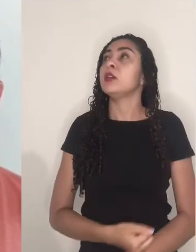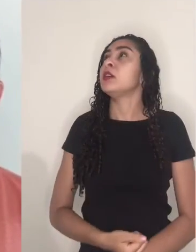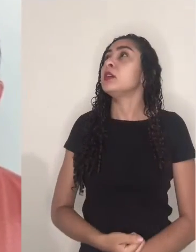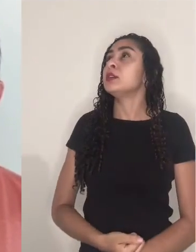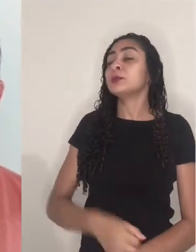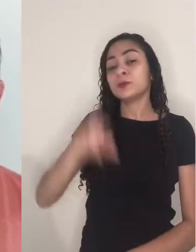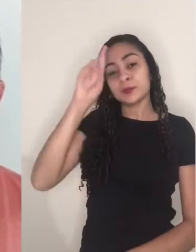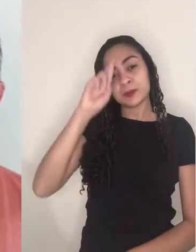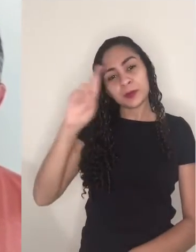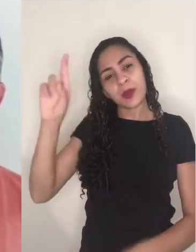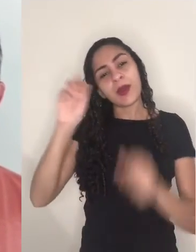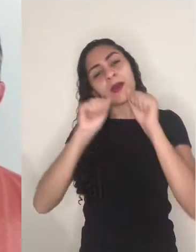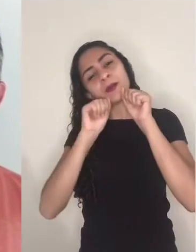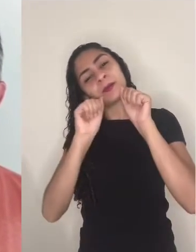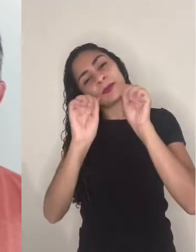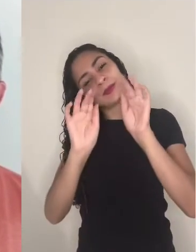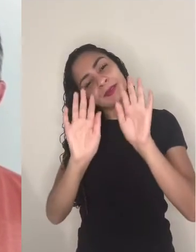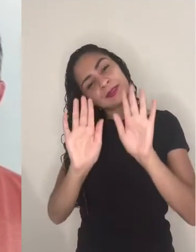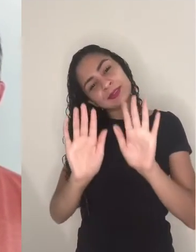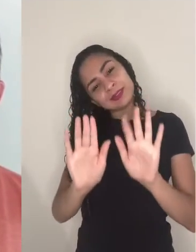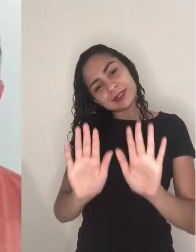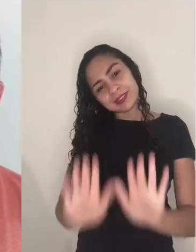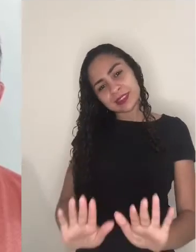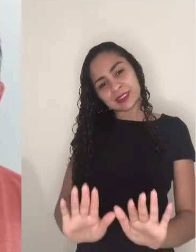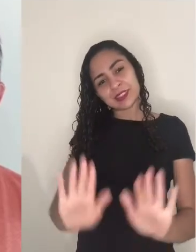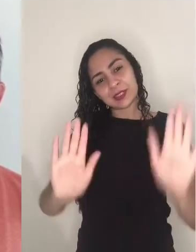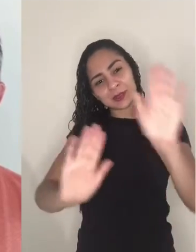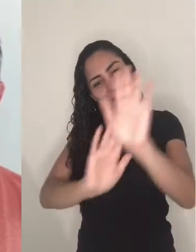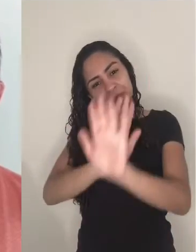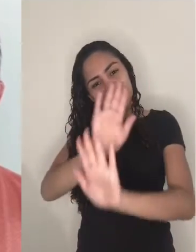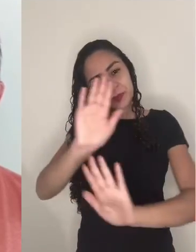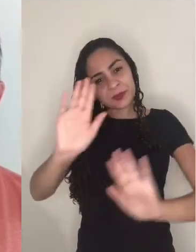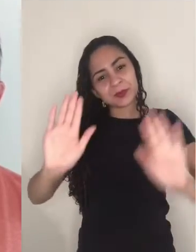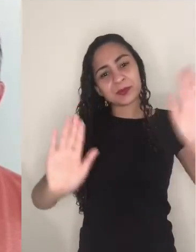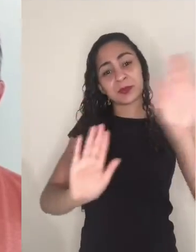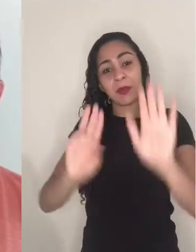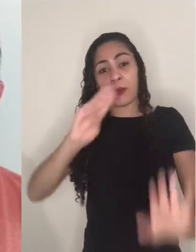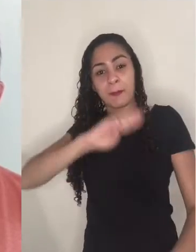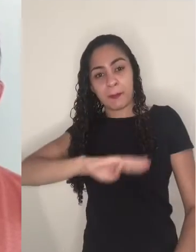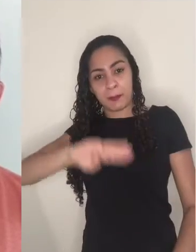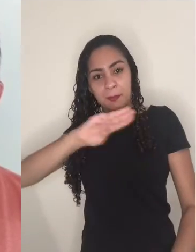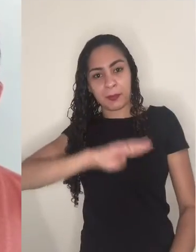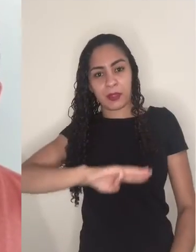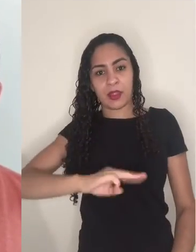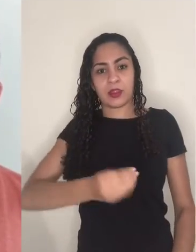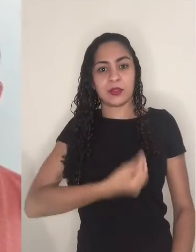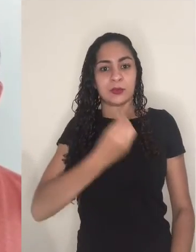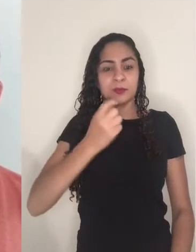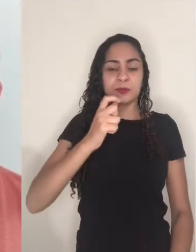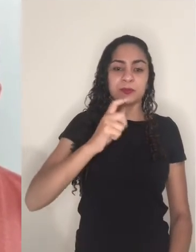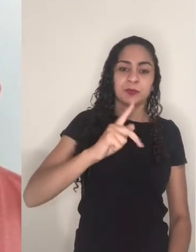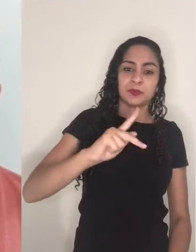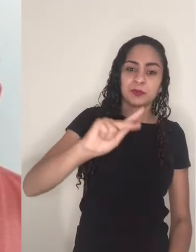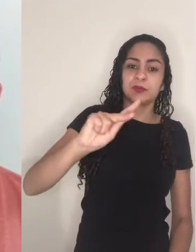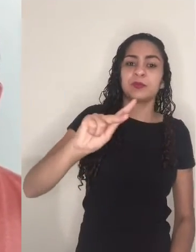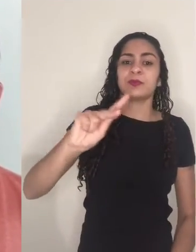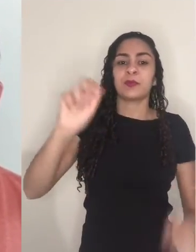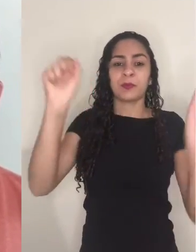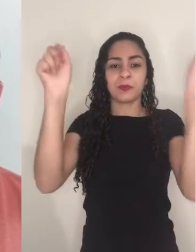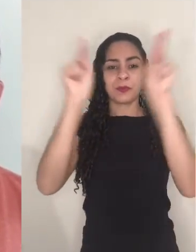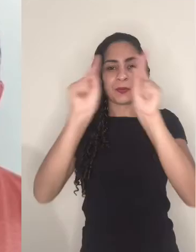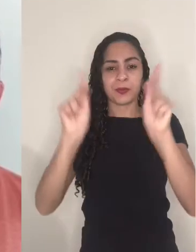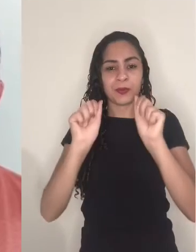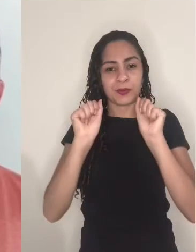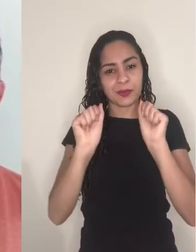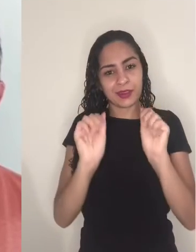guarde, que o Senhor faça resplandecer o rosto sobre ti e tenha misericórdia de ti, sobre ti levante o rosto e